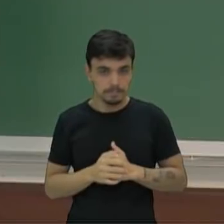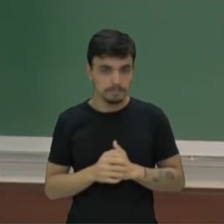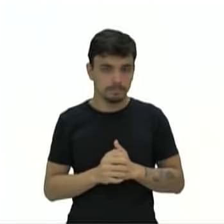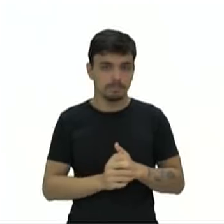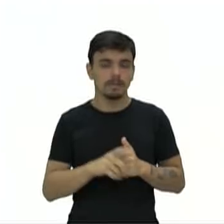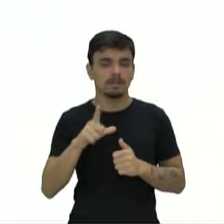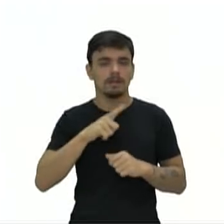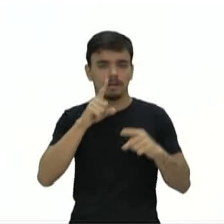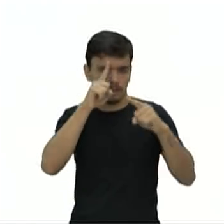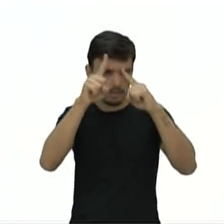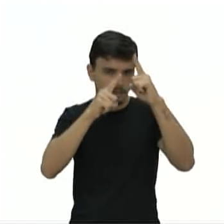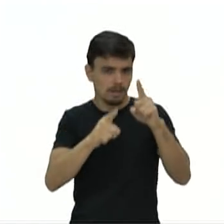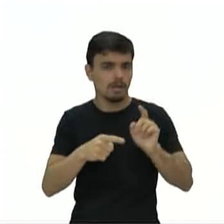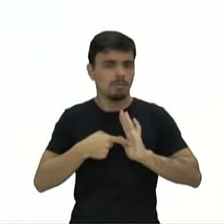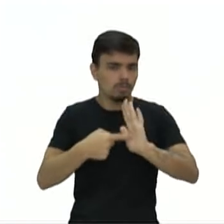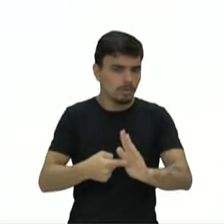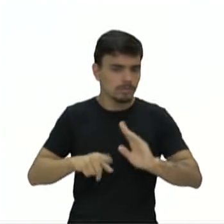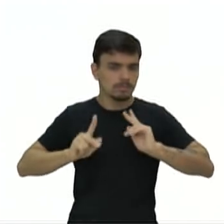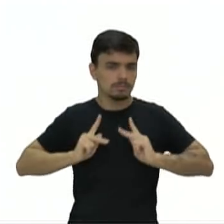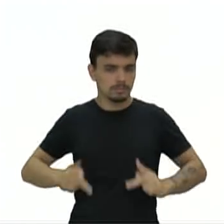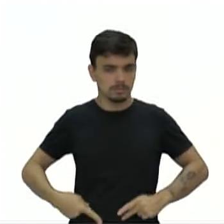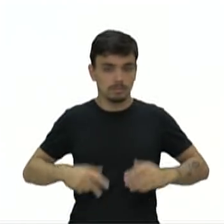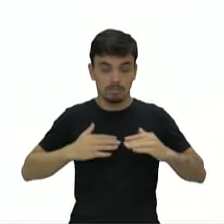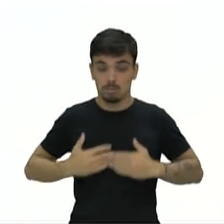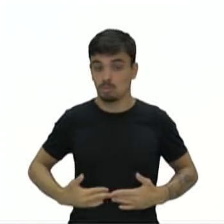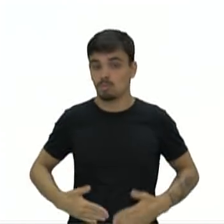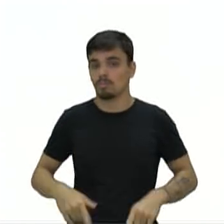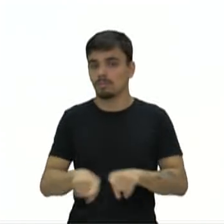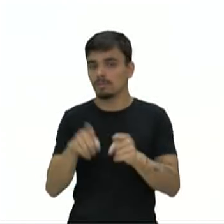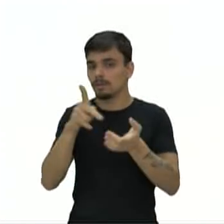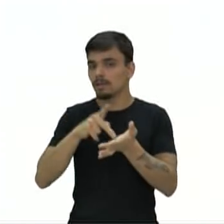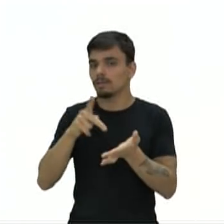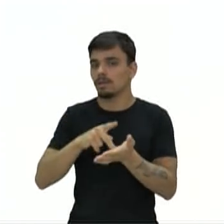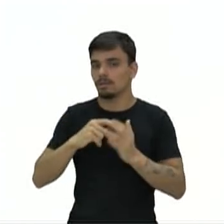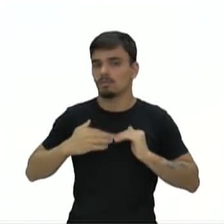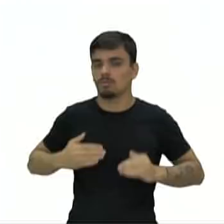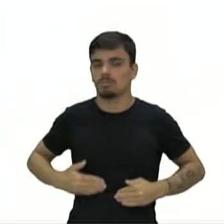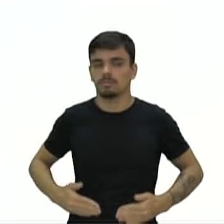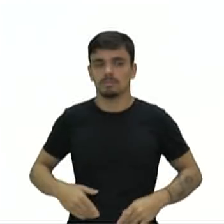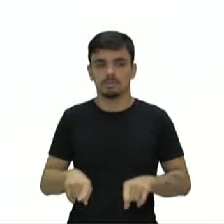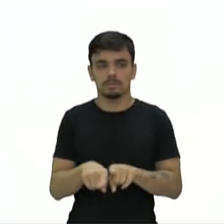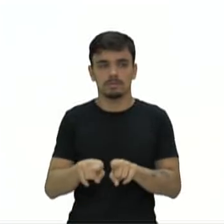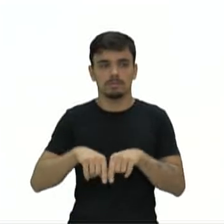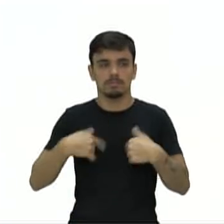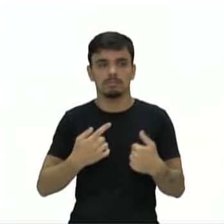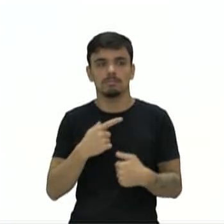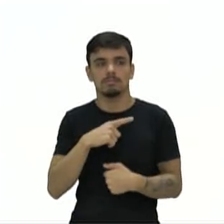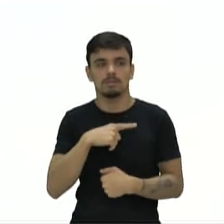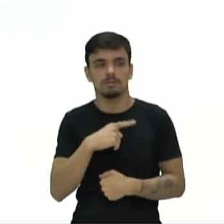mesmo de enfatizar o corpo humano e uma realidade do corpo. Então aqui você tem dois